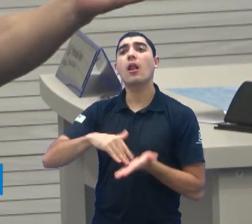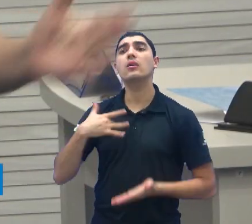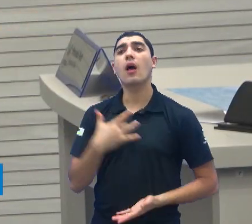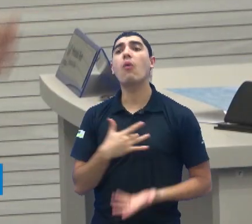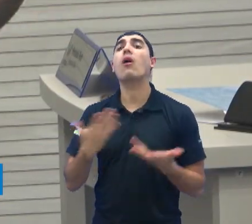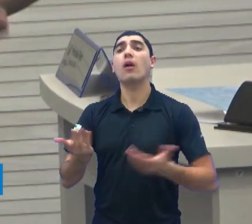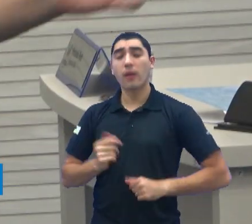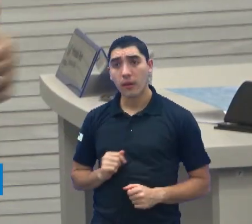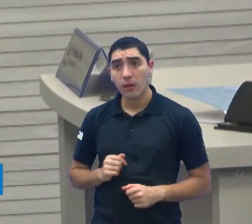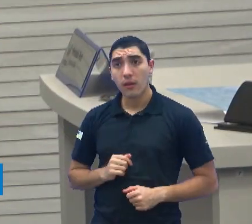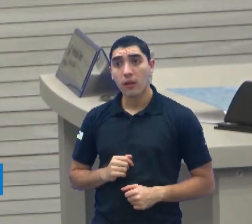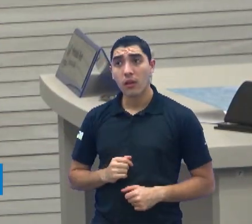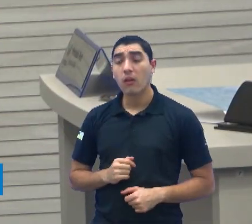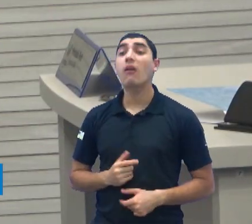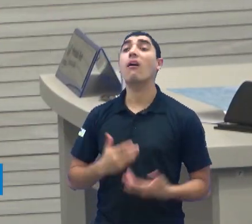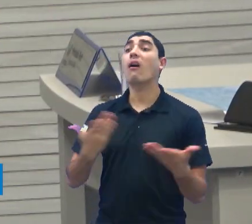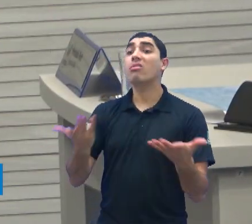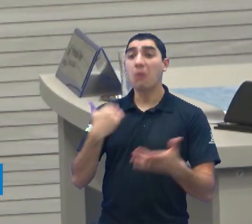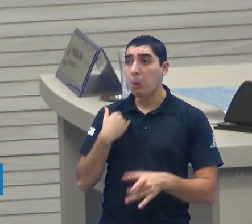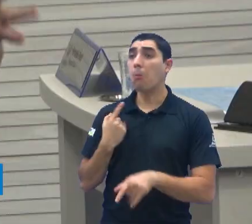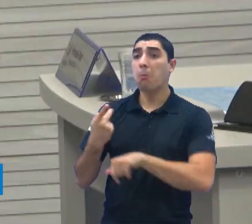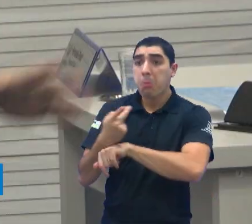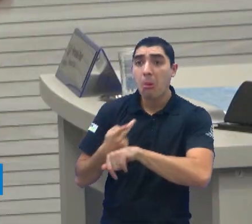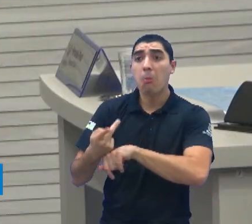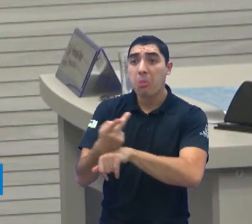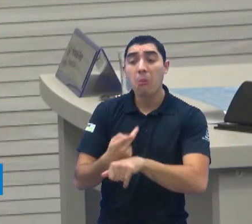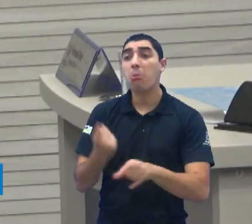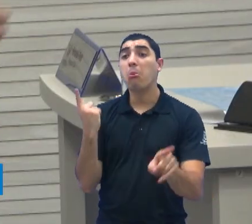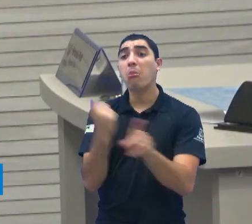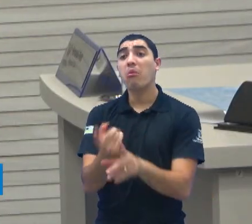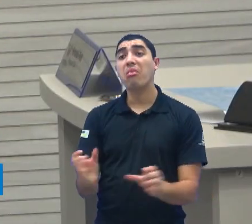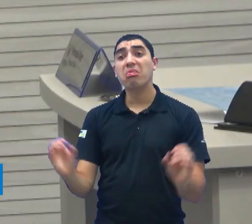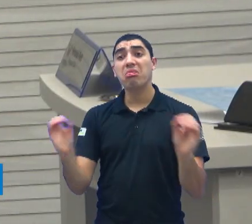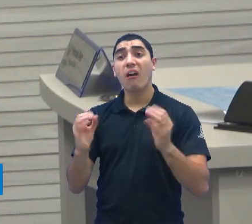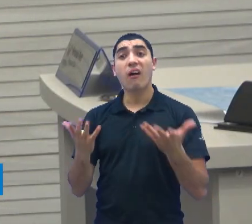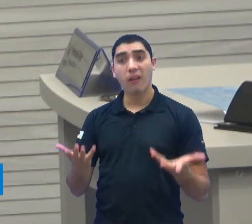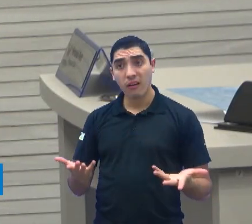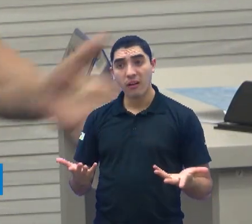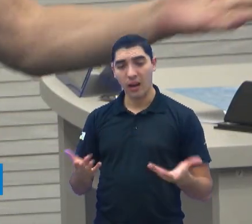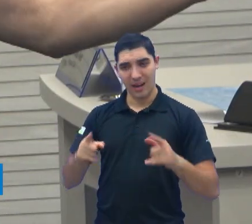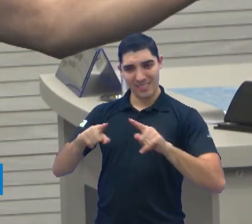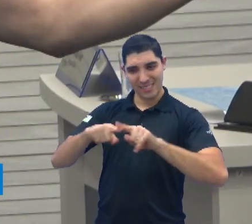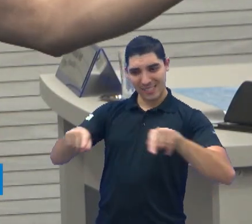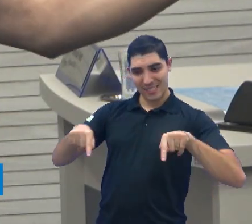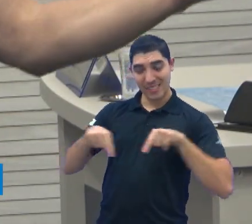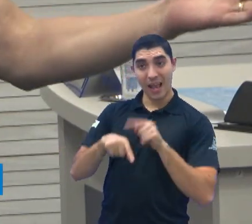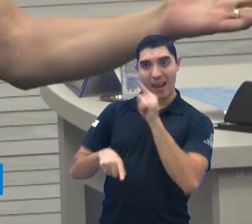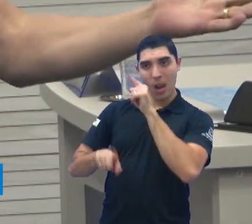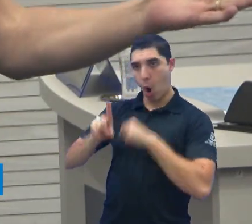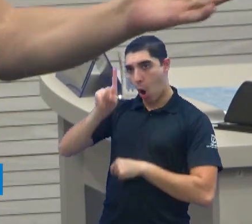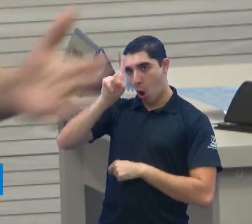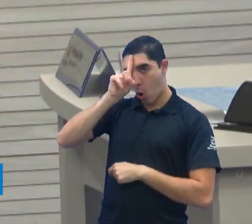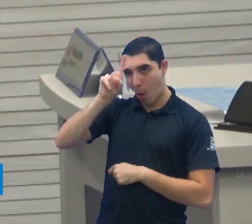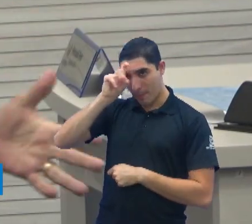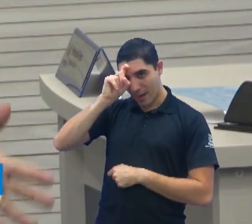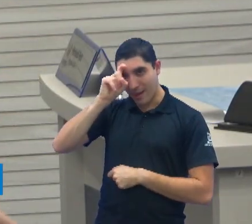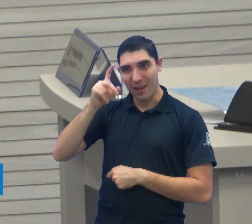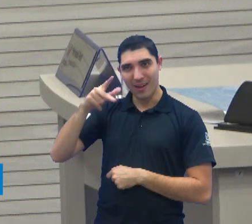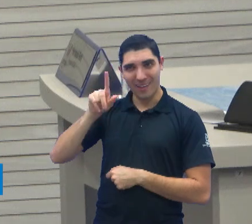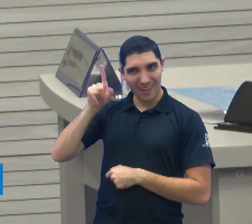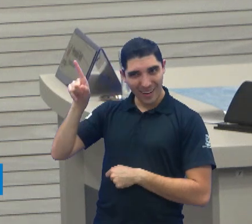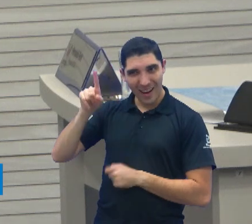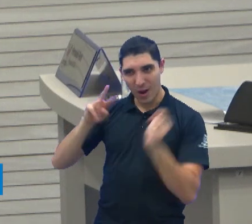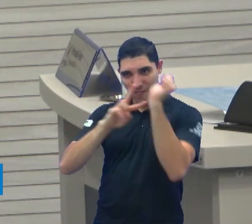Jorge Zenha, por onde o senhor se encontra? O senhor colocou uma sala no hospital municipal, o senhor vai precisar colocar uma sala também dentro